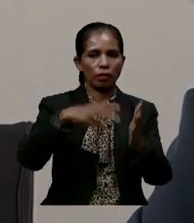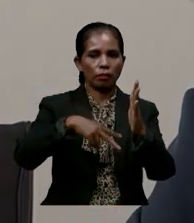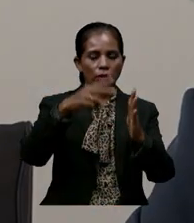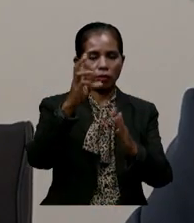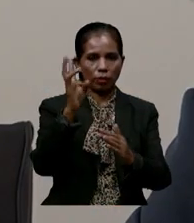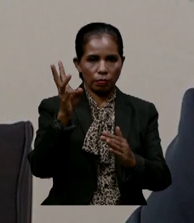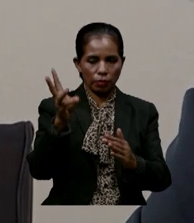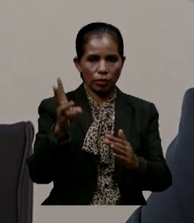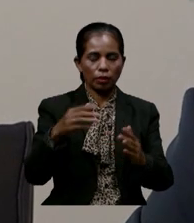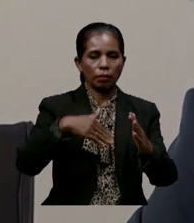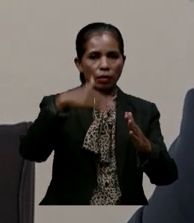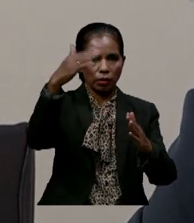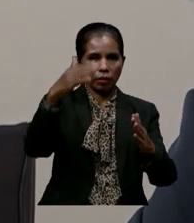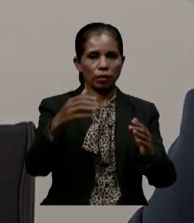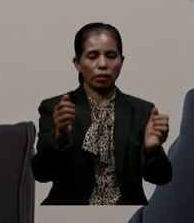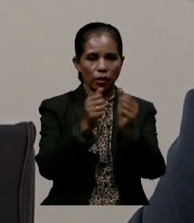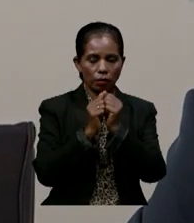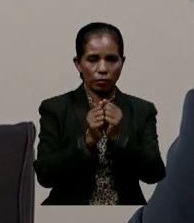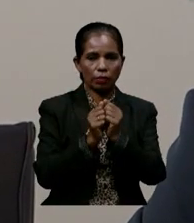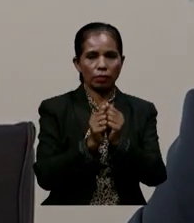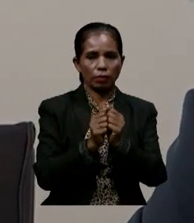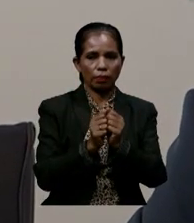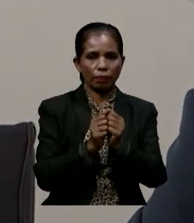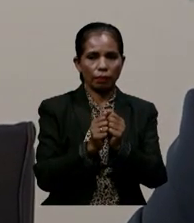60 baletem hamuto